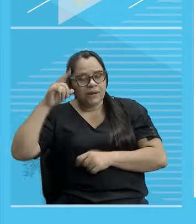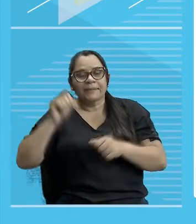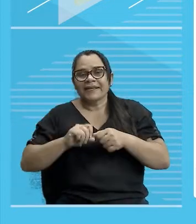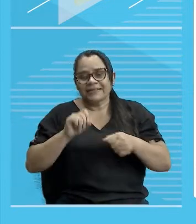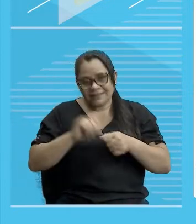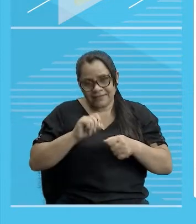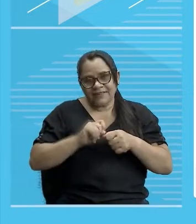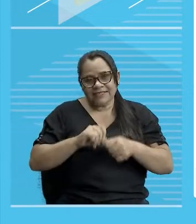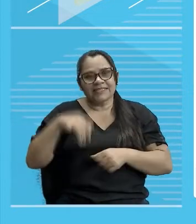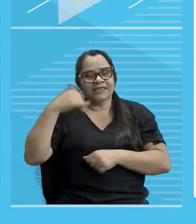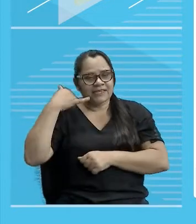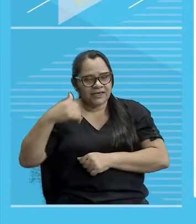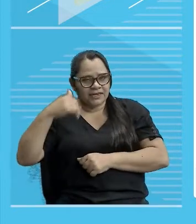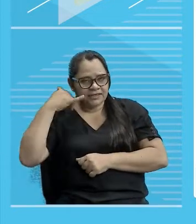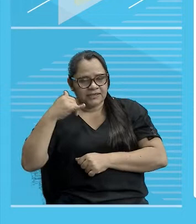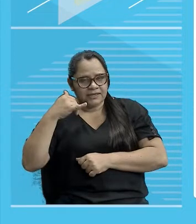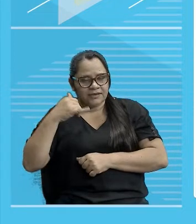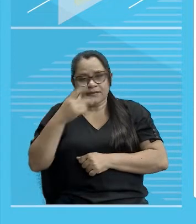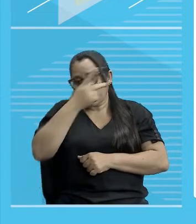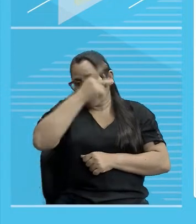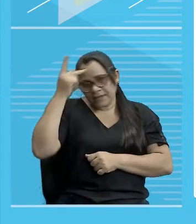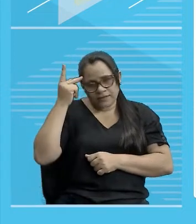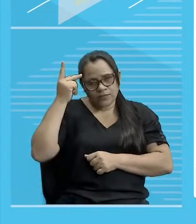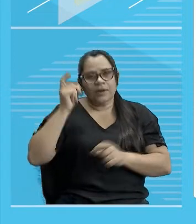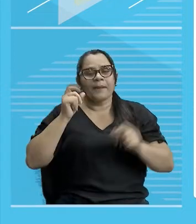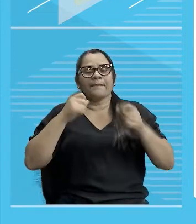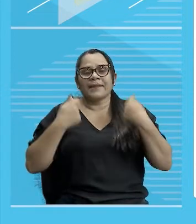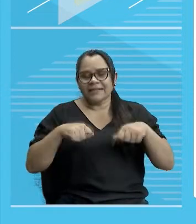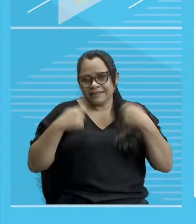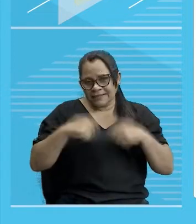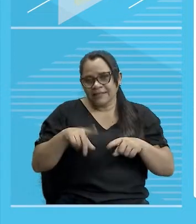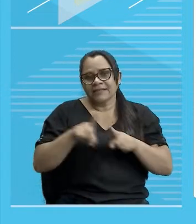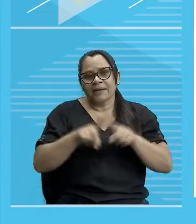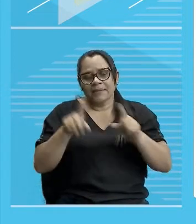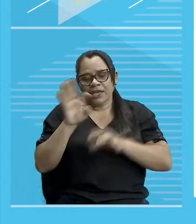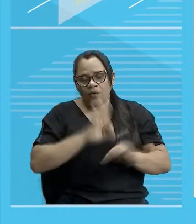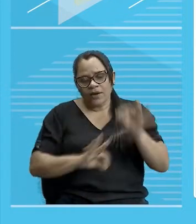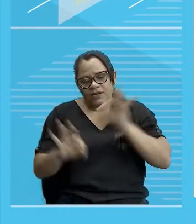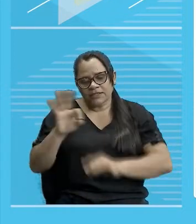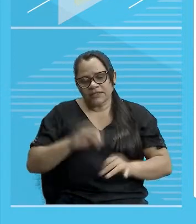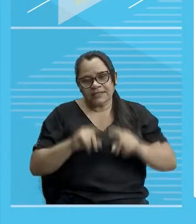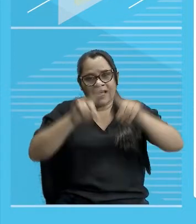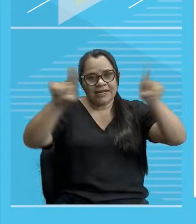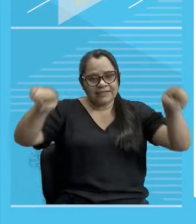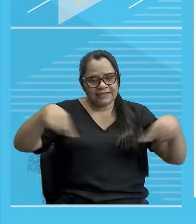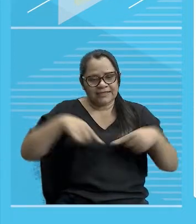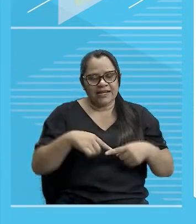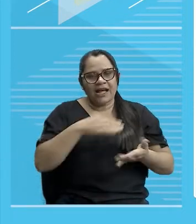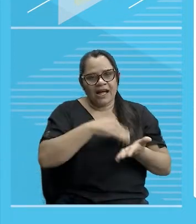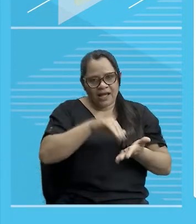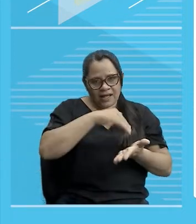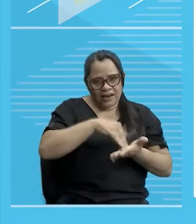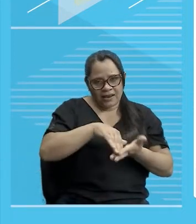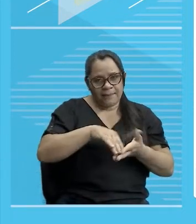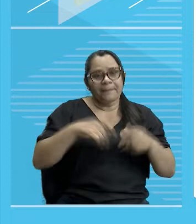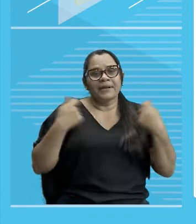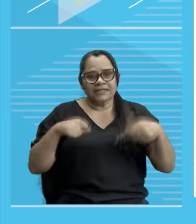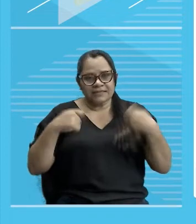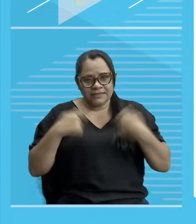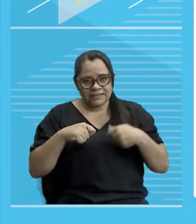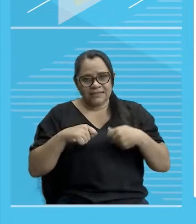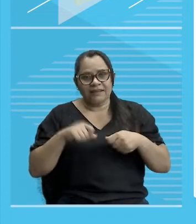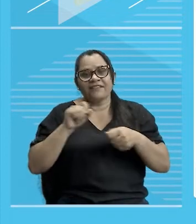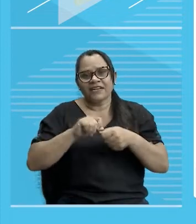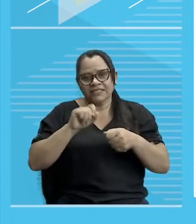ela tem que organizar a minha sala ela tem que fazer um relatório